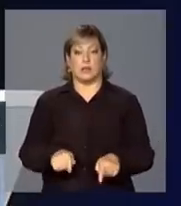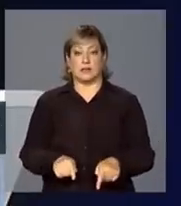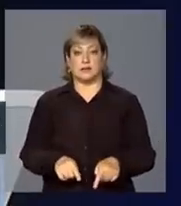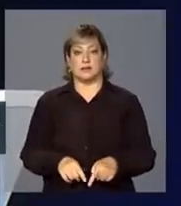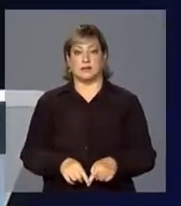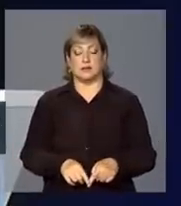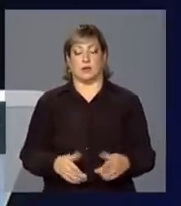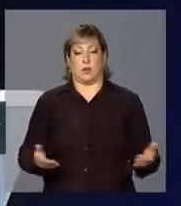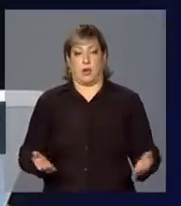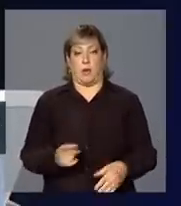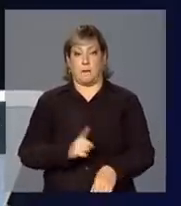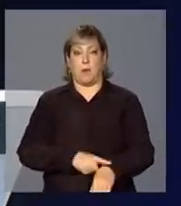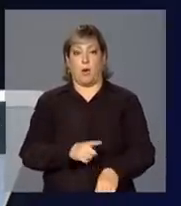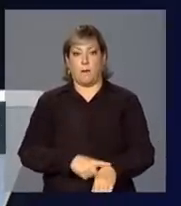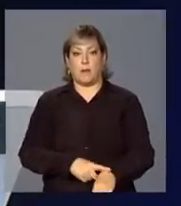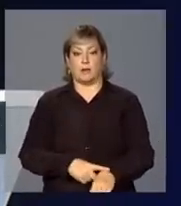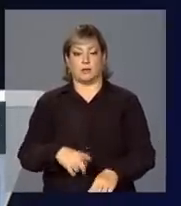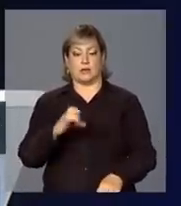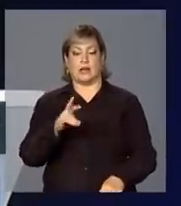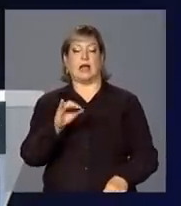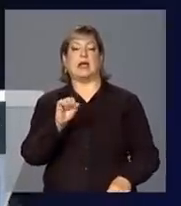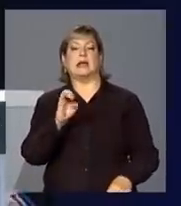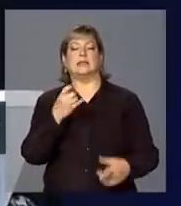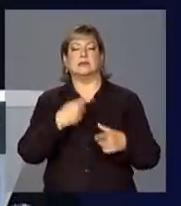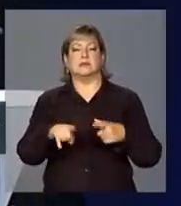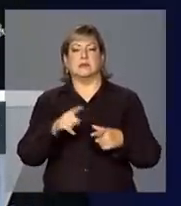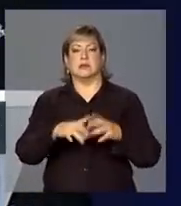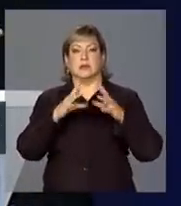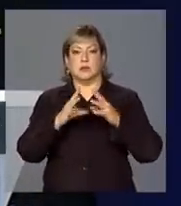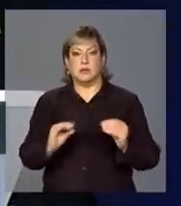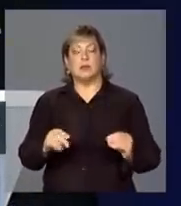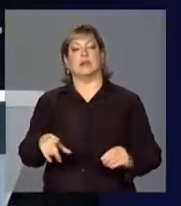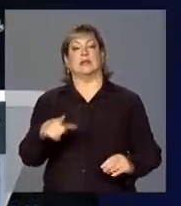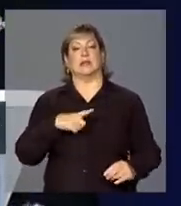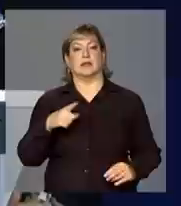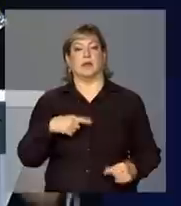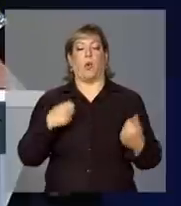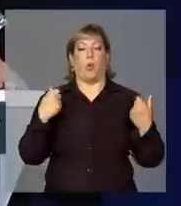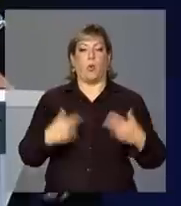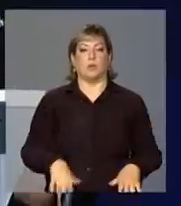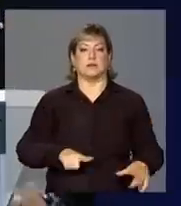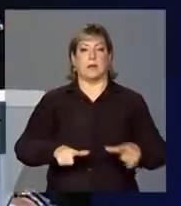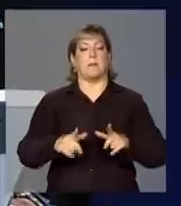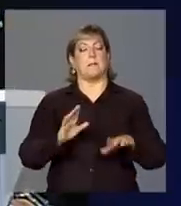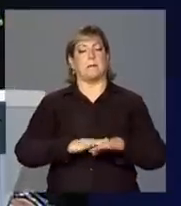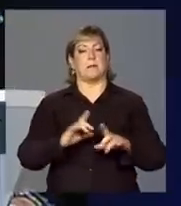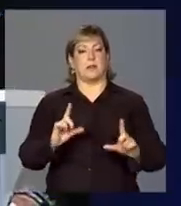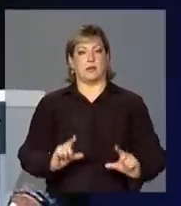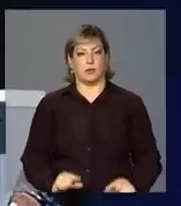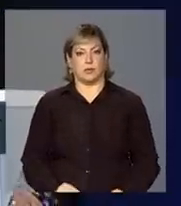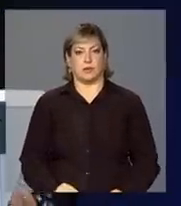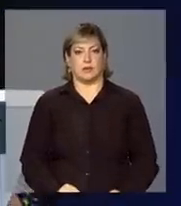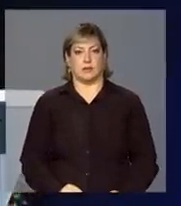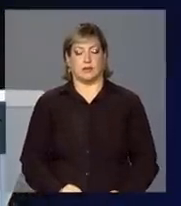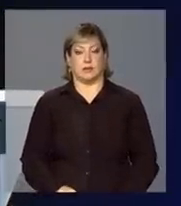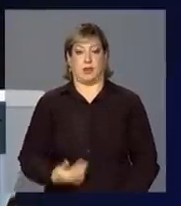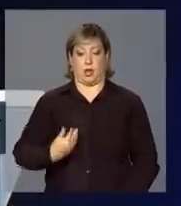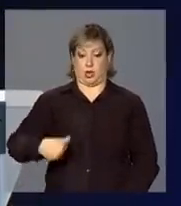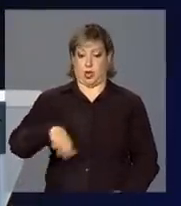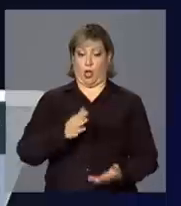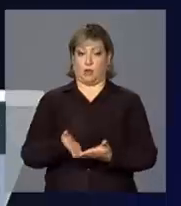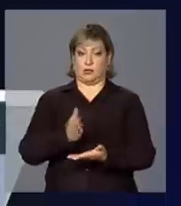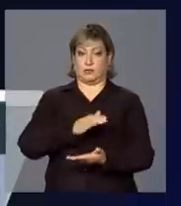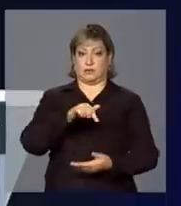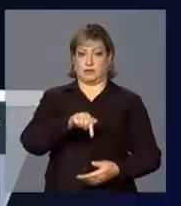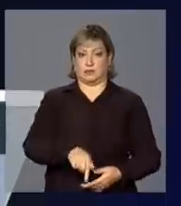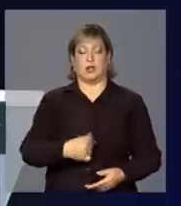E com isso, no momento em que saírem da crise, terão um custo de trabalho mais reduzido. Do nosso lado, nós não